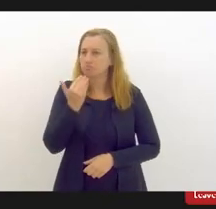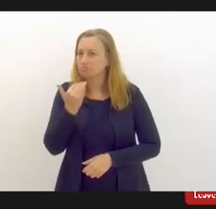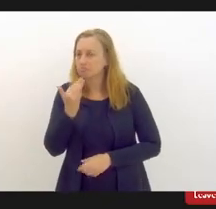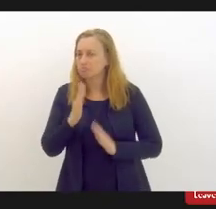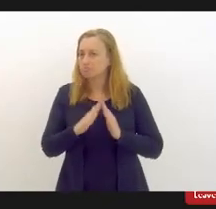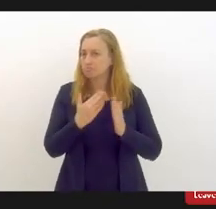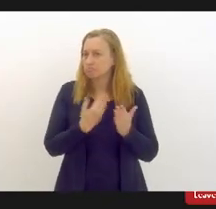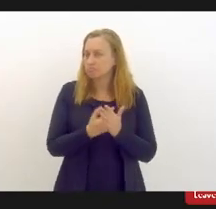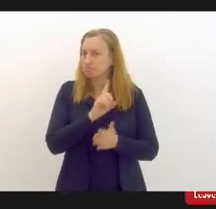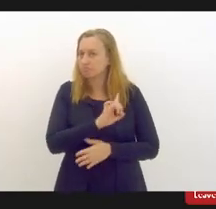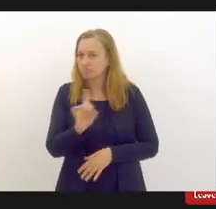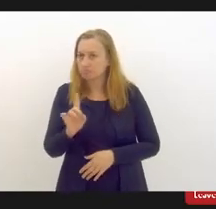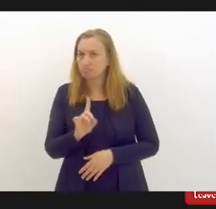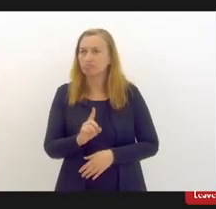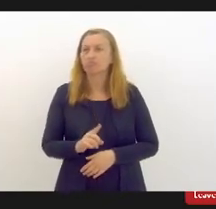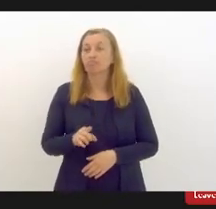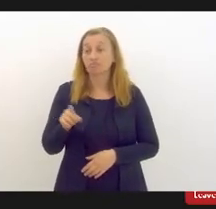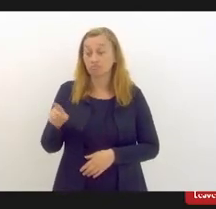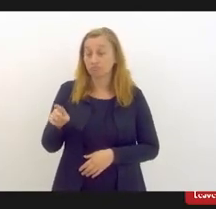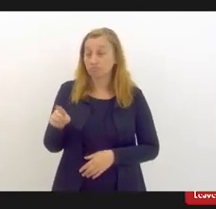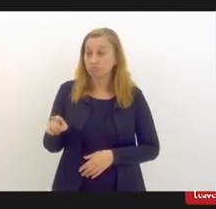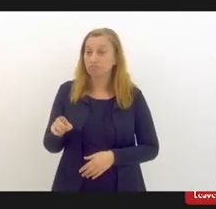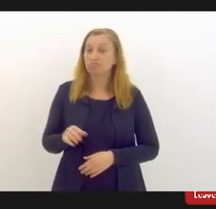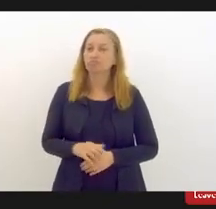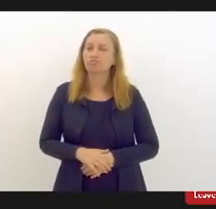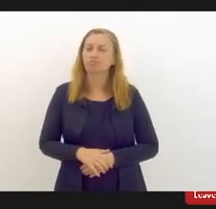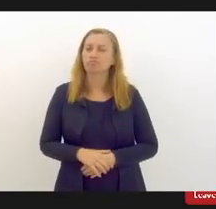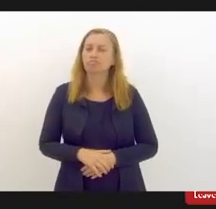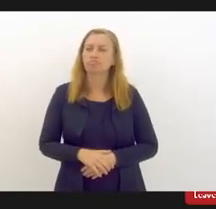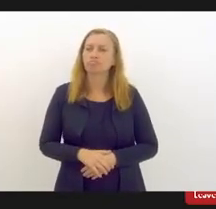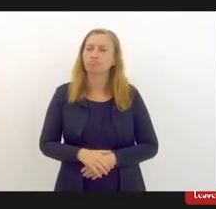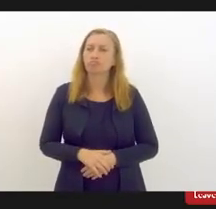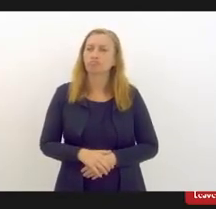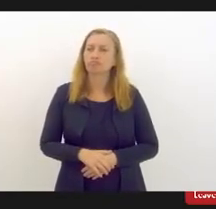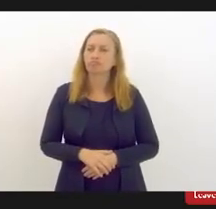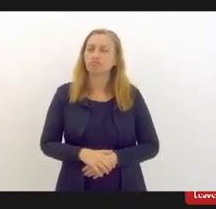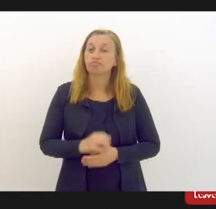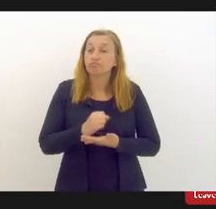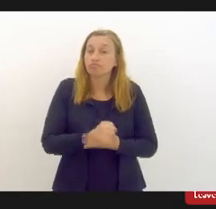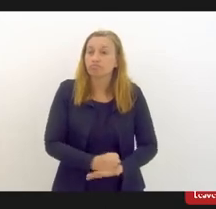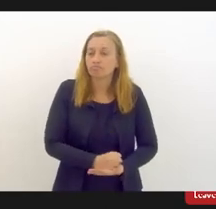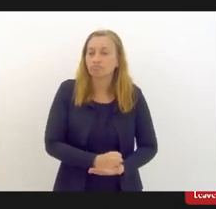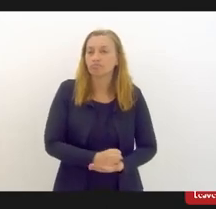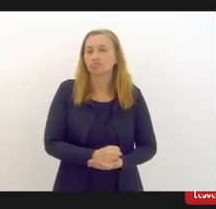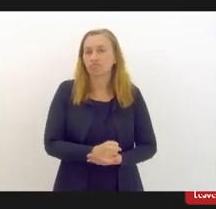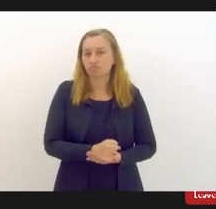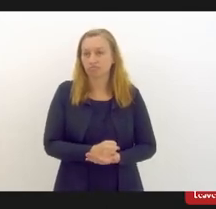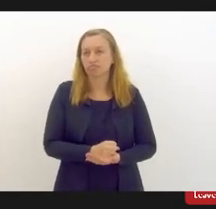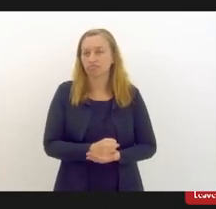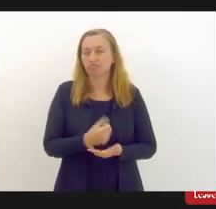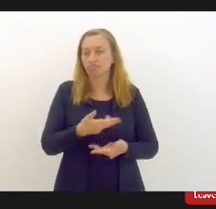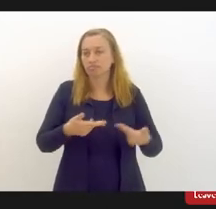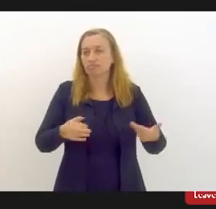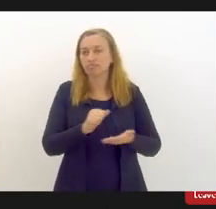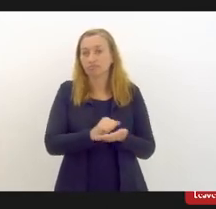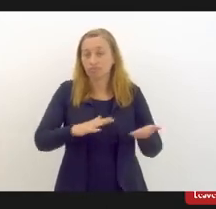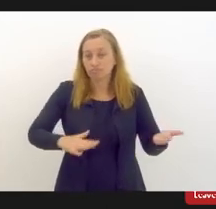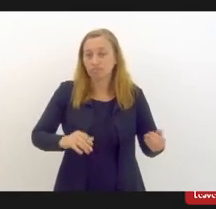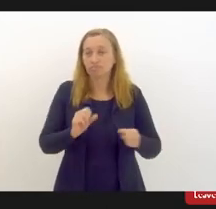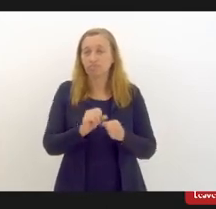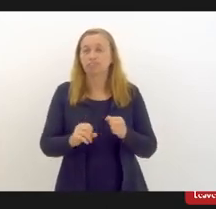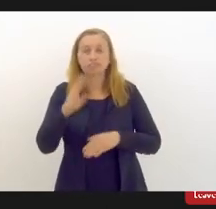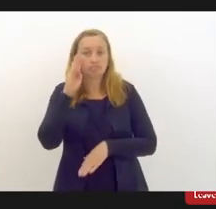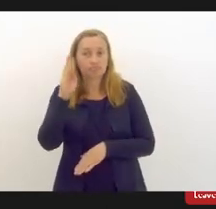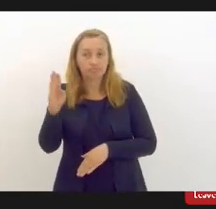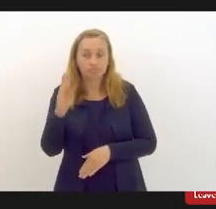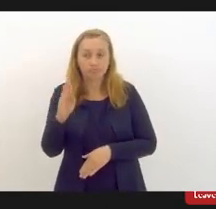fazer. E ele acaba ficando muito sobrecarregado com essa questão,